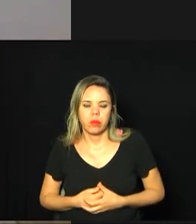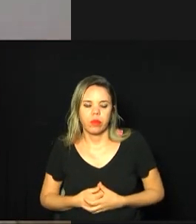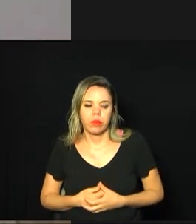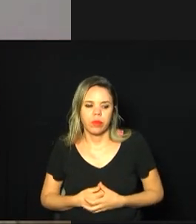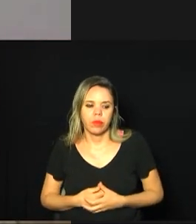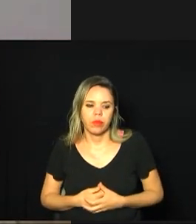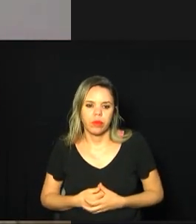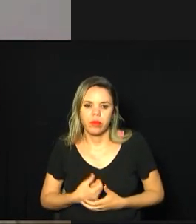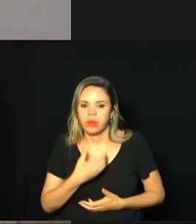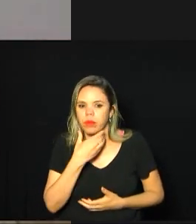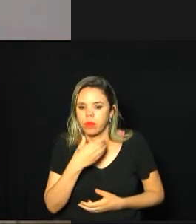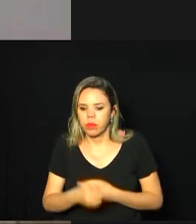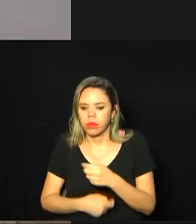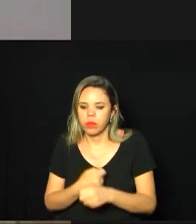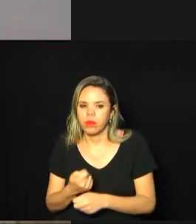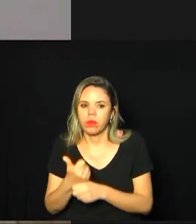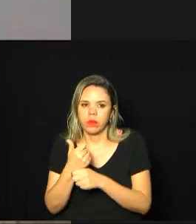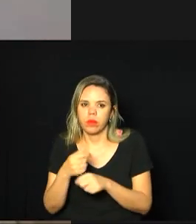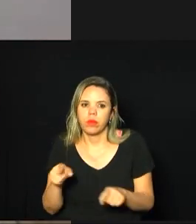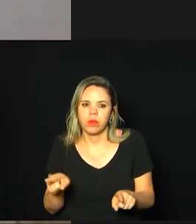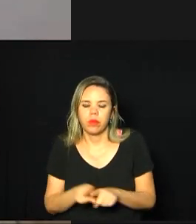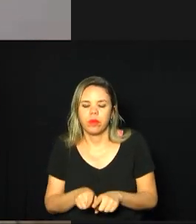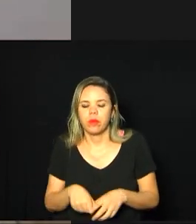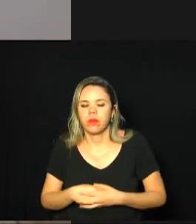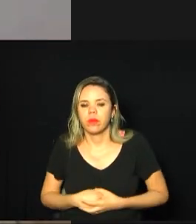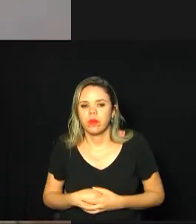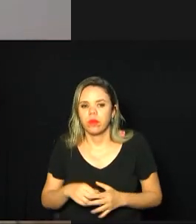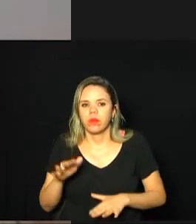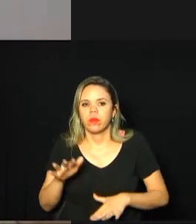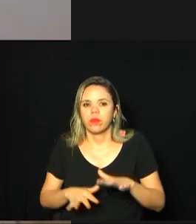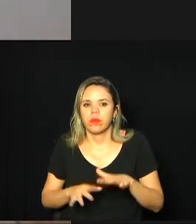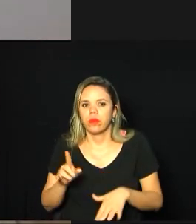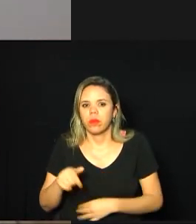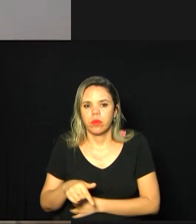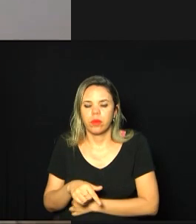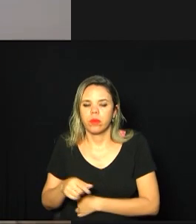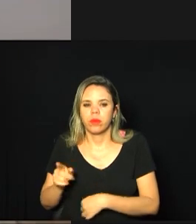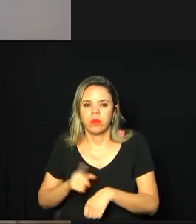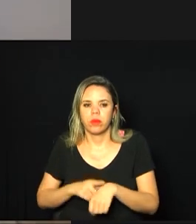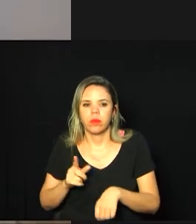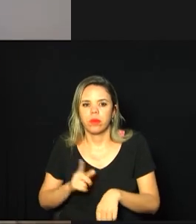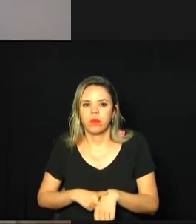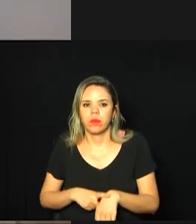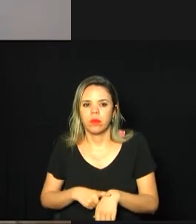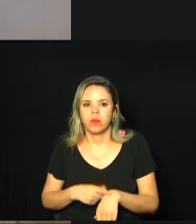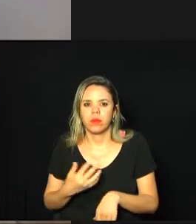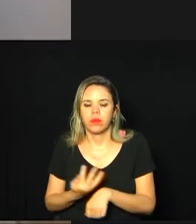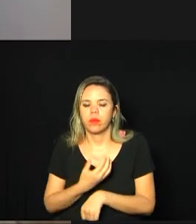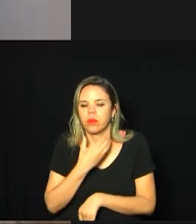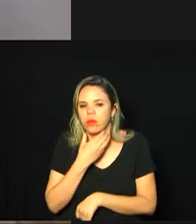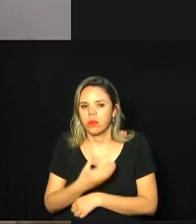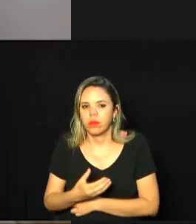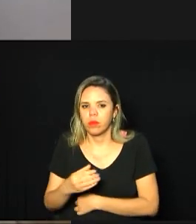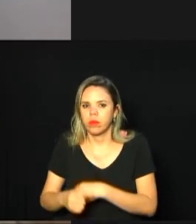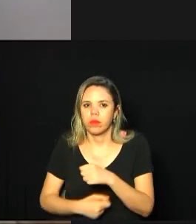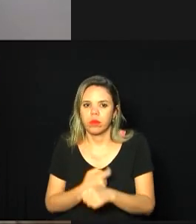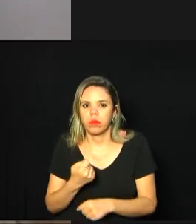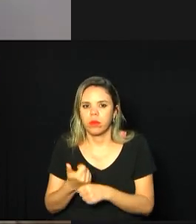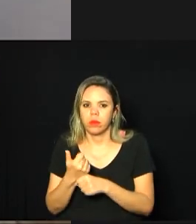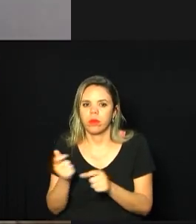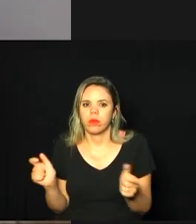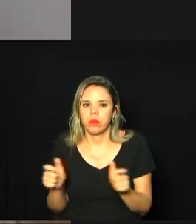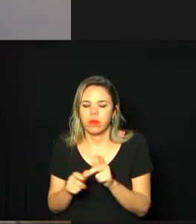vale para o Natal e Ano Novo também, né? Talvez ainda seja o momento de passar um Natal e um Ano Novo com